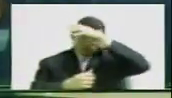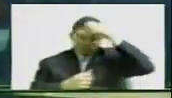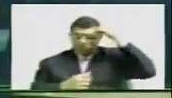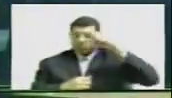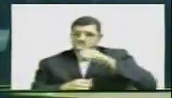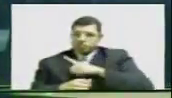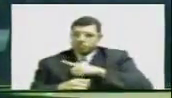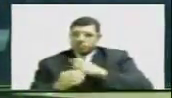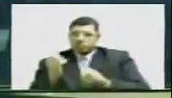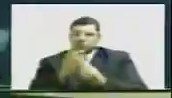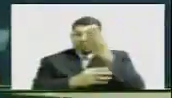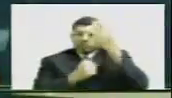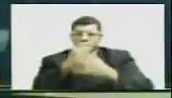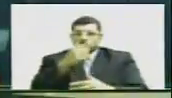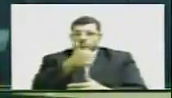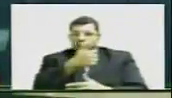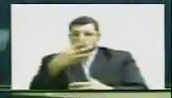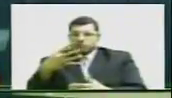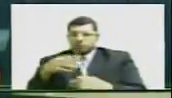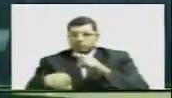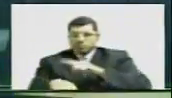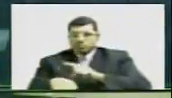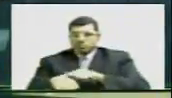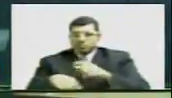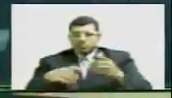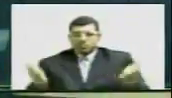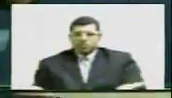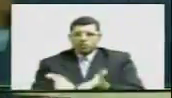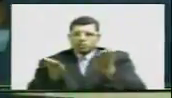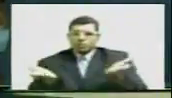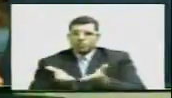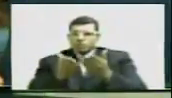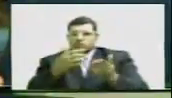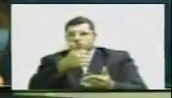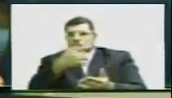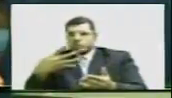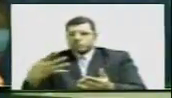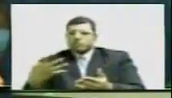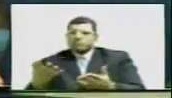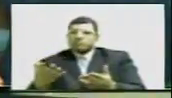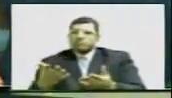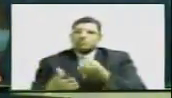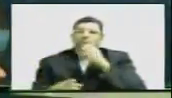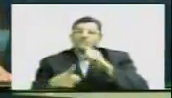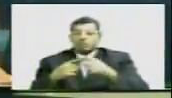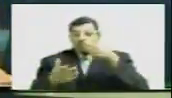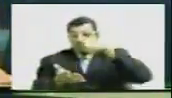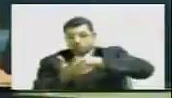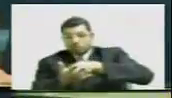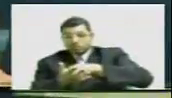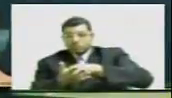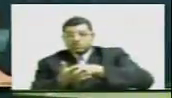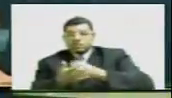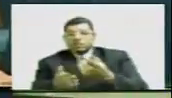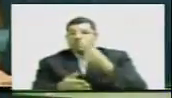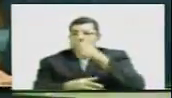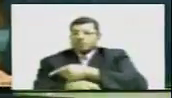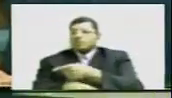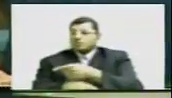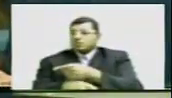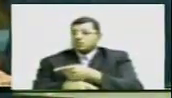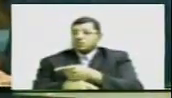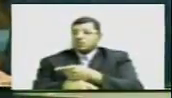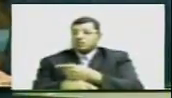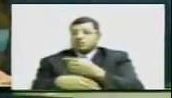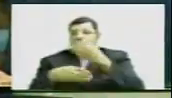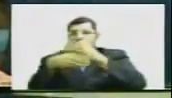Manaus tenham plantões de 24 horas. Funcione durante as 24 horas do dia, para garantir que